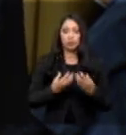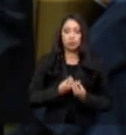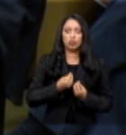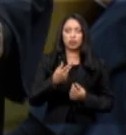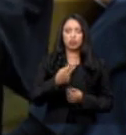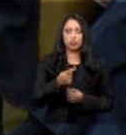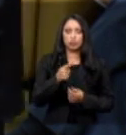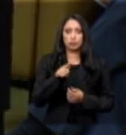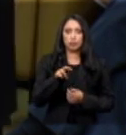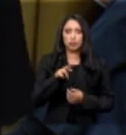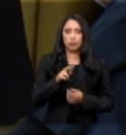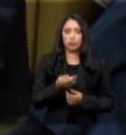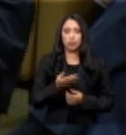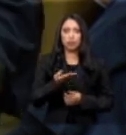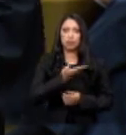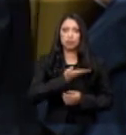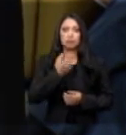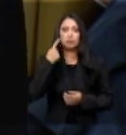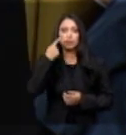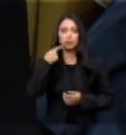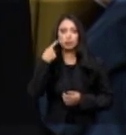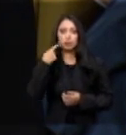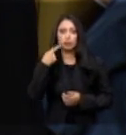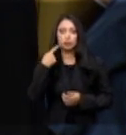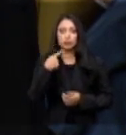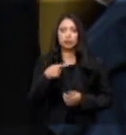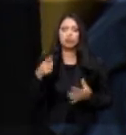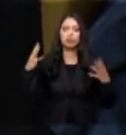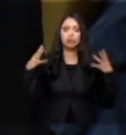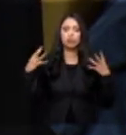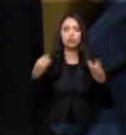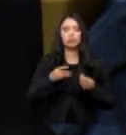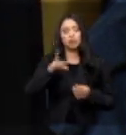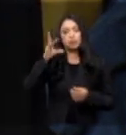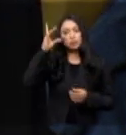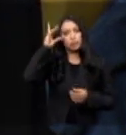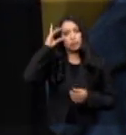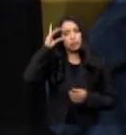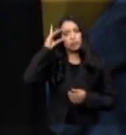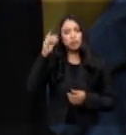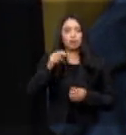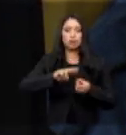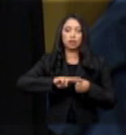da República, os colegas advogados, ministro André, da AGU.